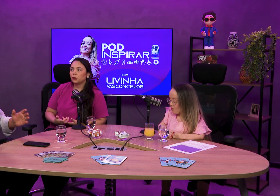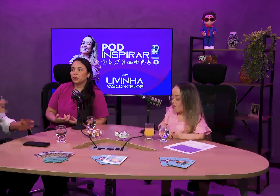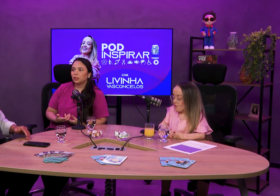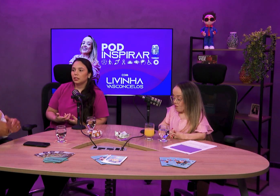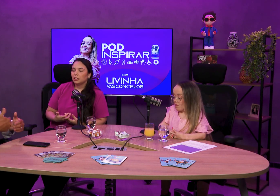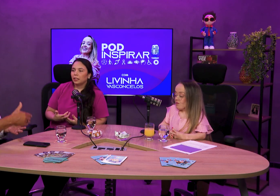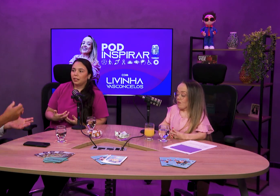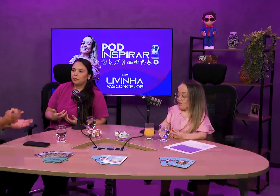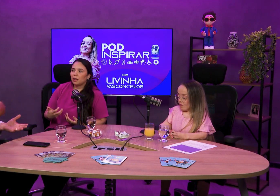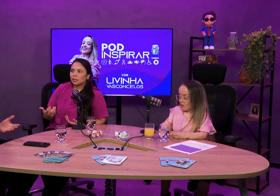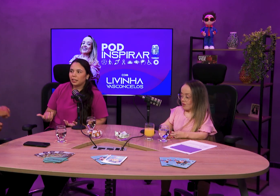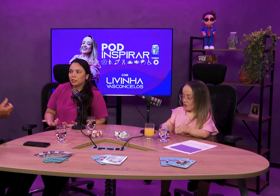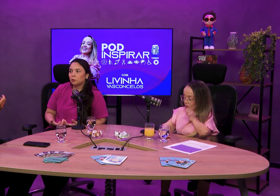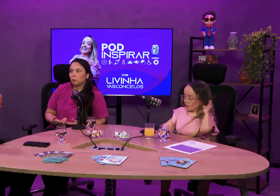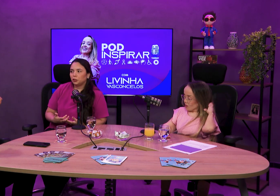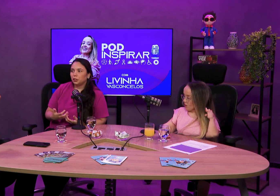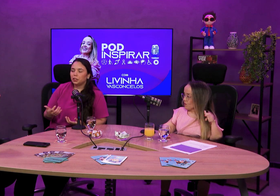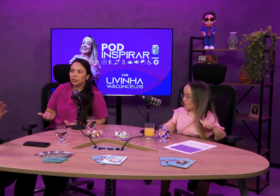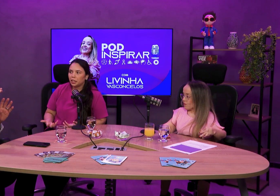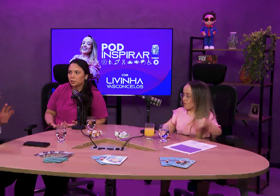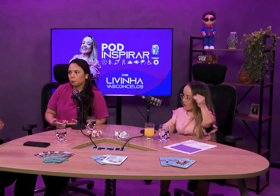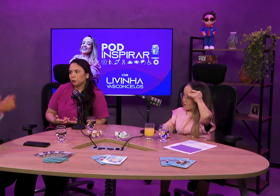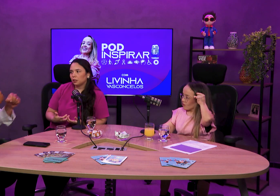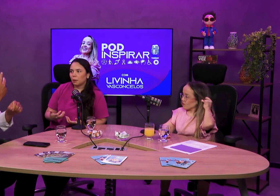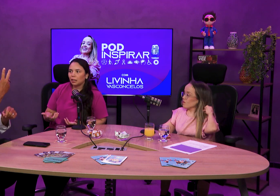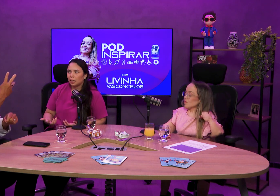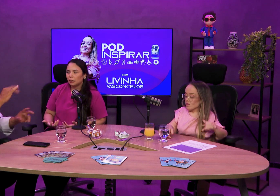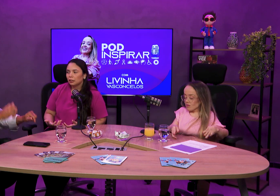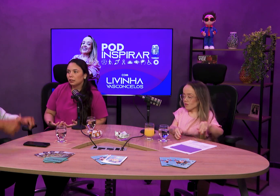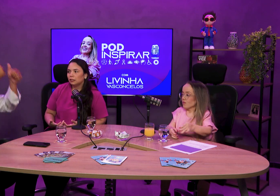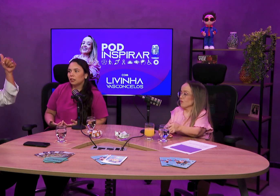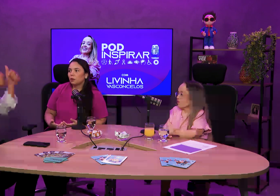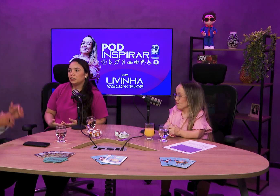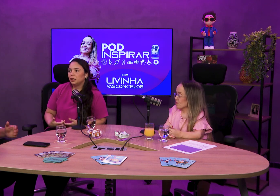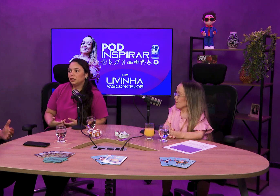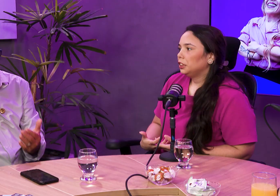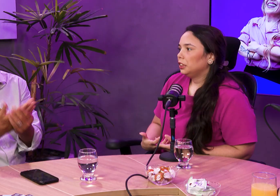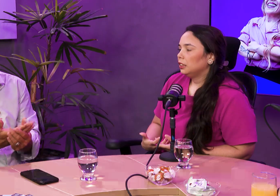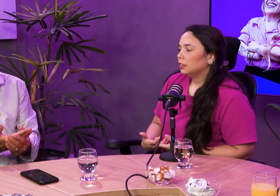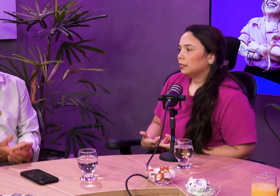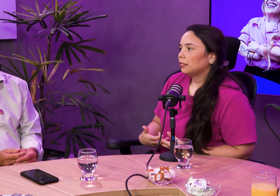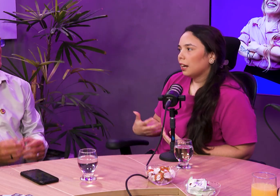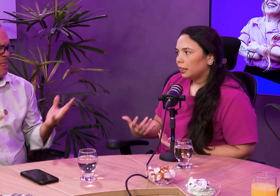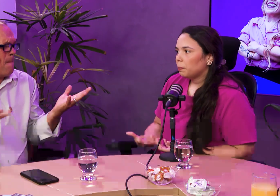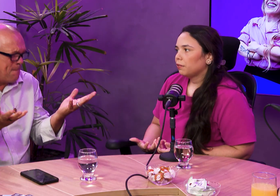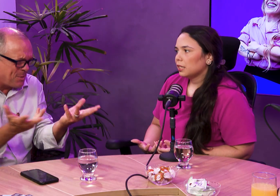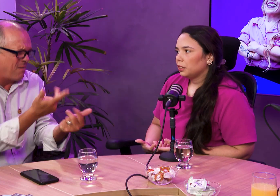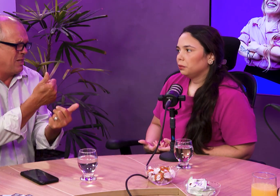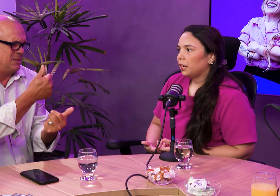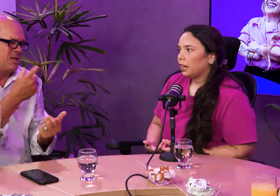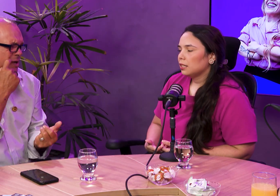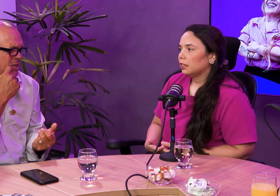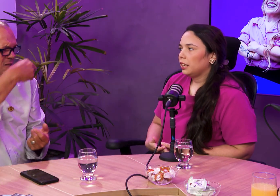não pode fazer, que a gente não pode dirigir, que a gente não pode trabalhar. Então, a gente está aqui para fazer